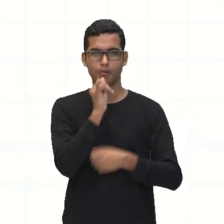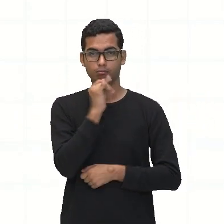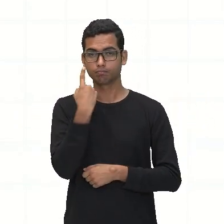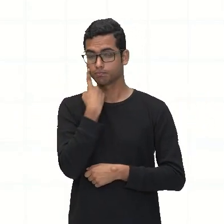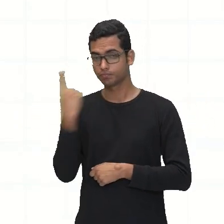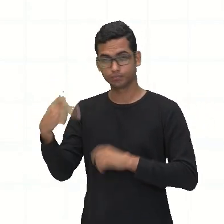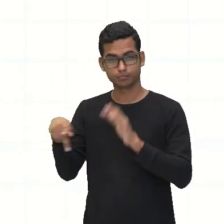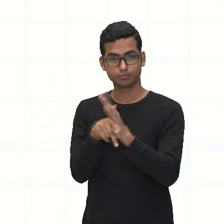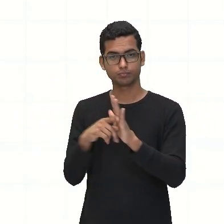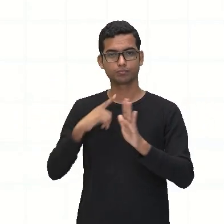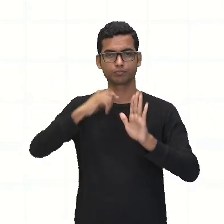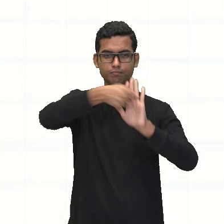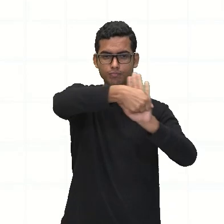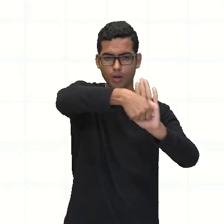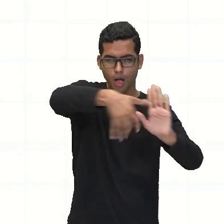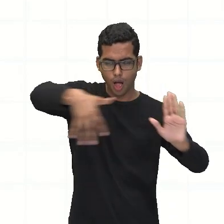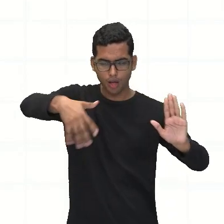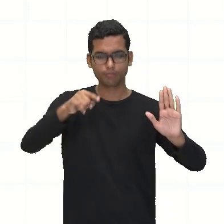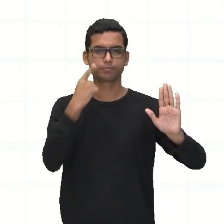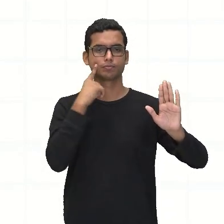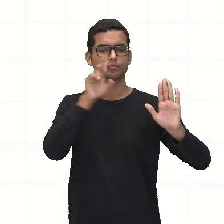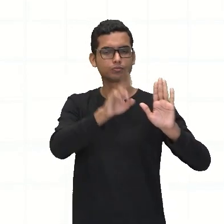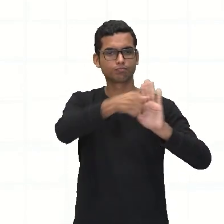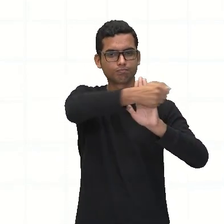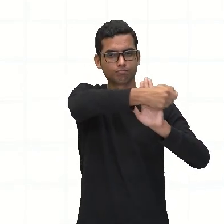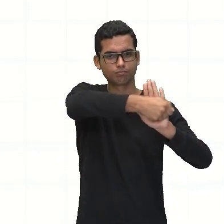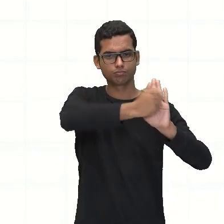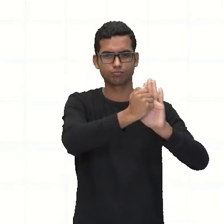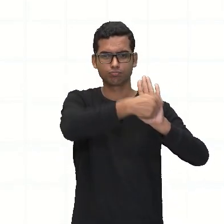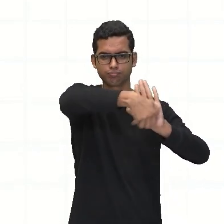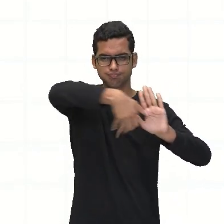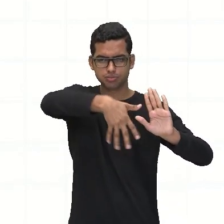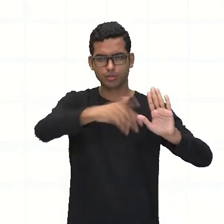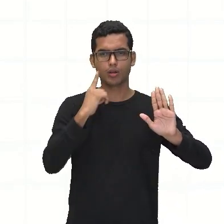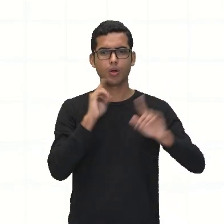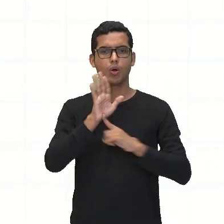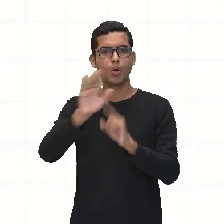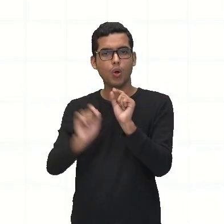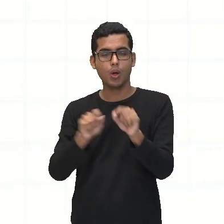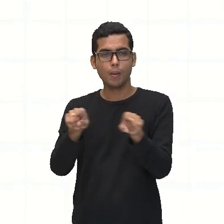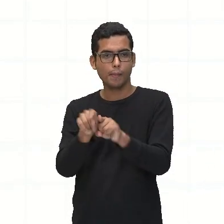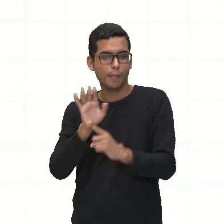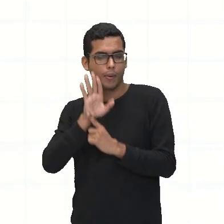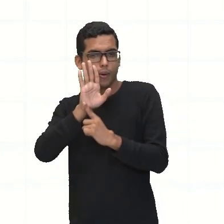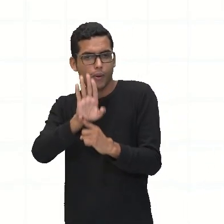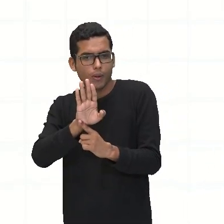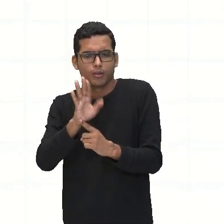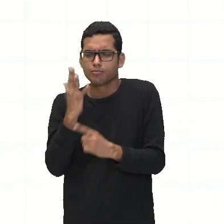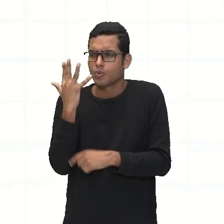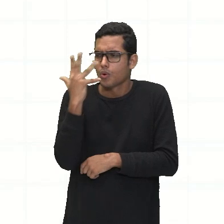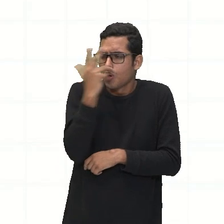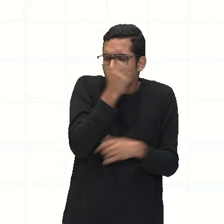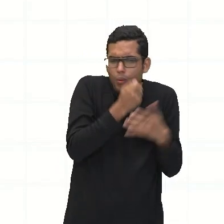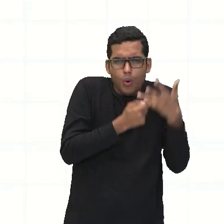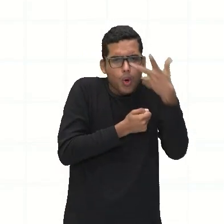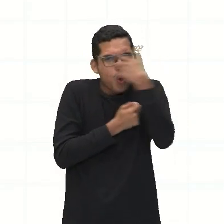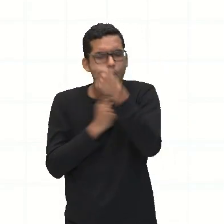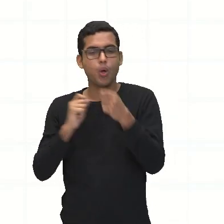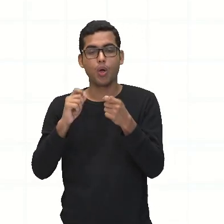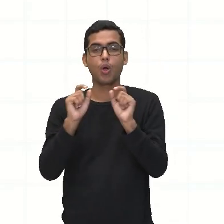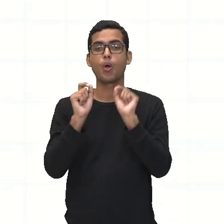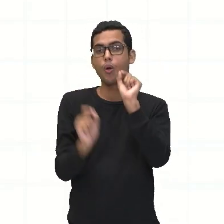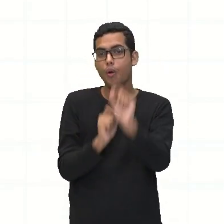uma figura de linguagem, elas são utilizadas para embelezar, para imprimir beleza à